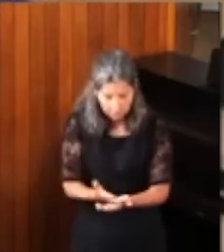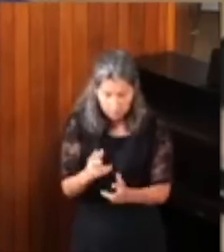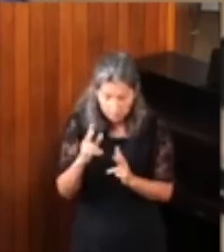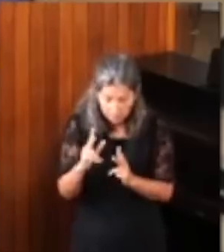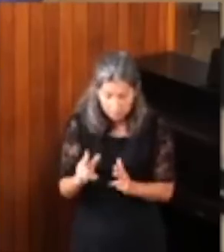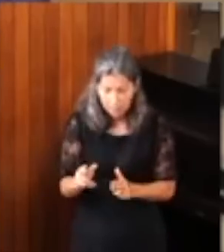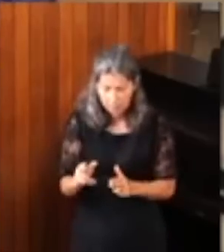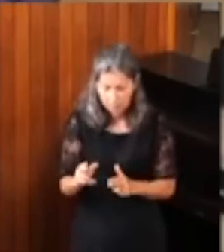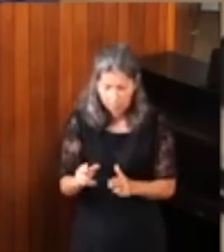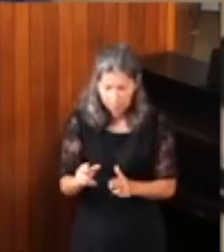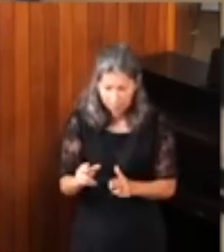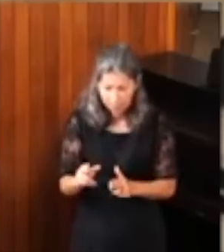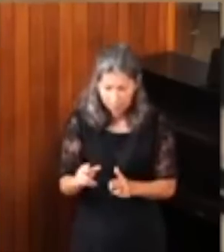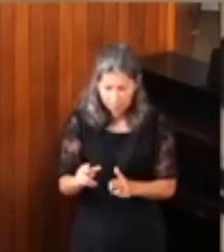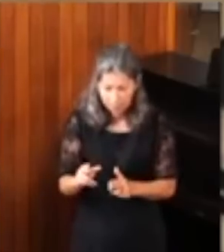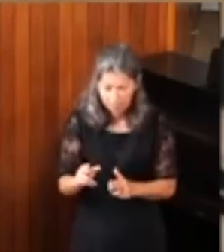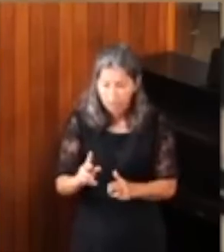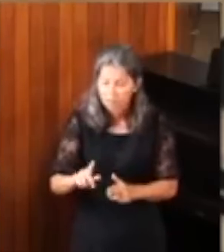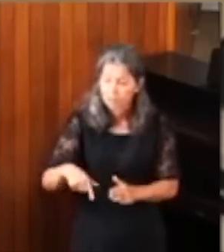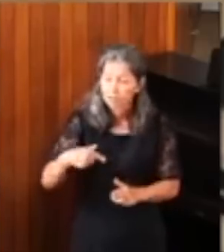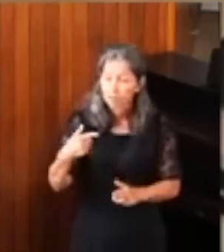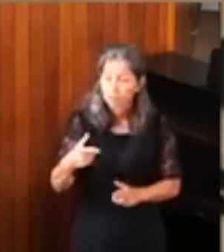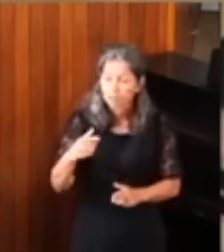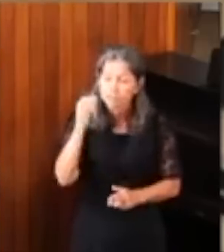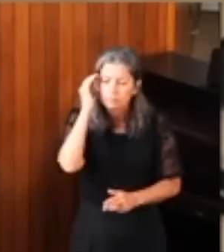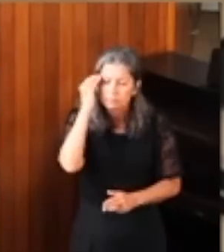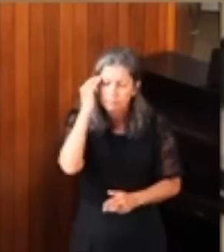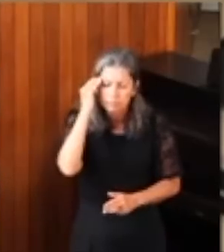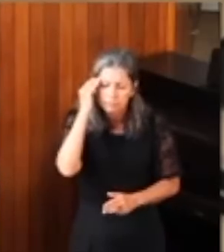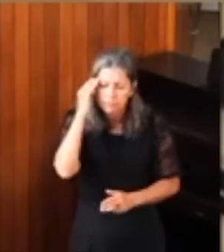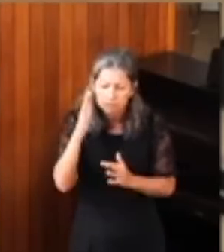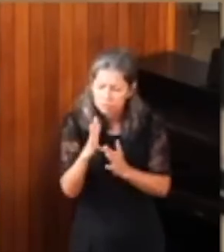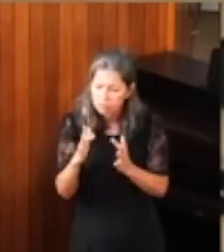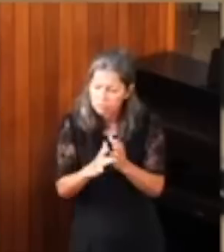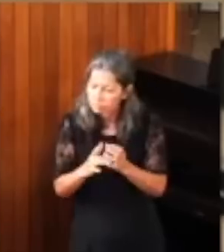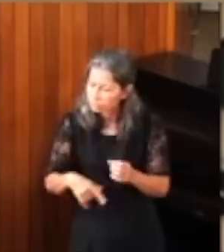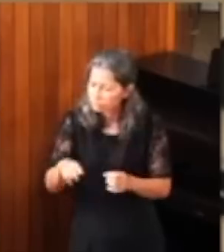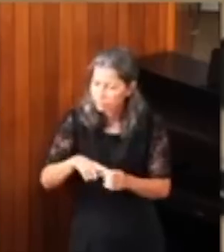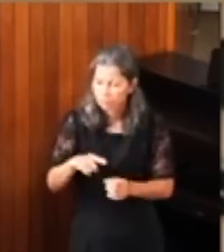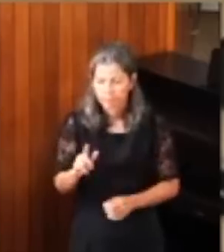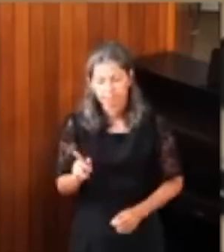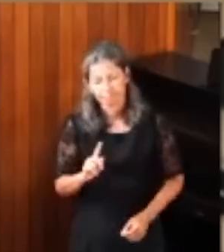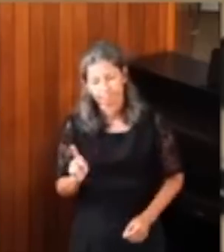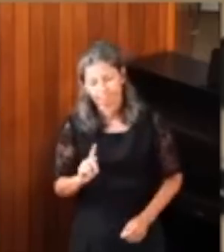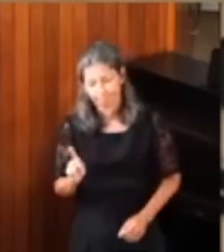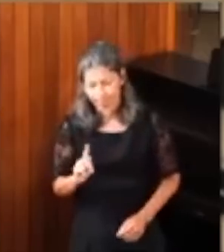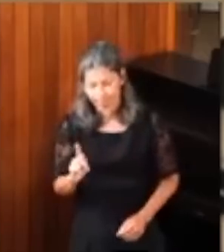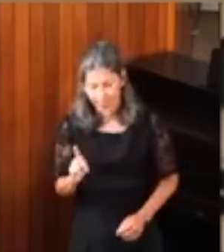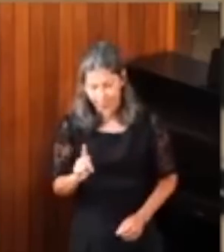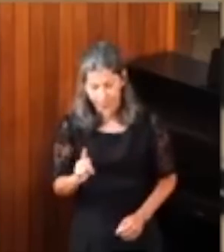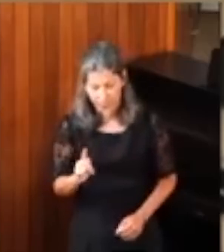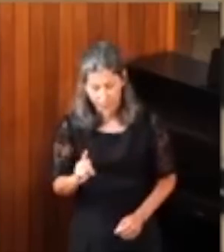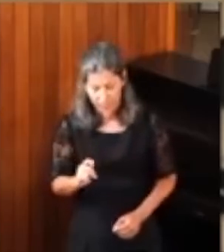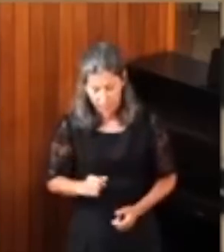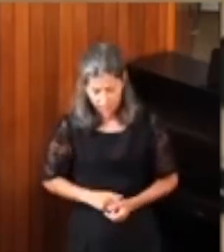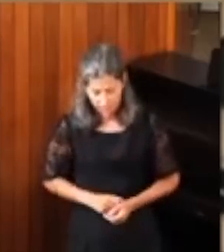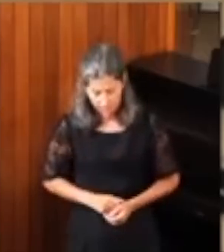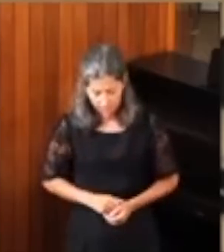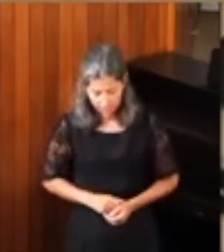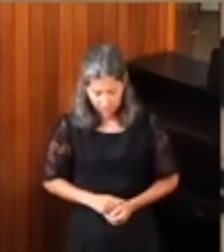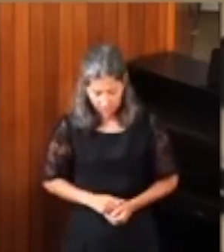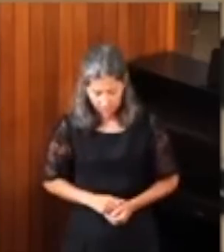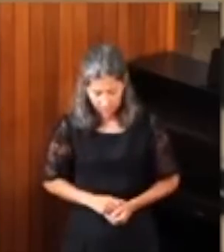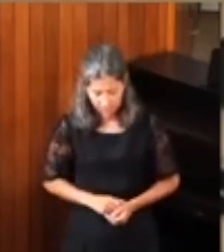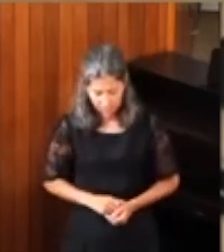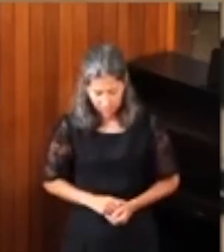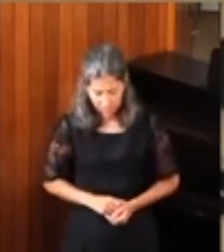depois entenderam que, na verdade, não era a volta de Jesus de fato. Era, sim, um evento relacionado com o santuário celestial. Esse